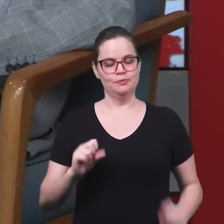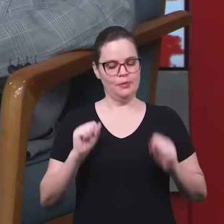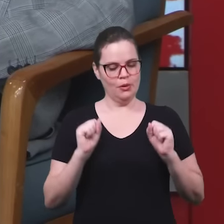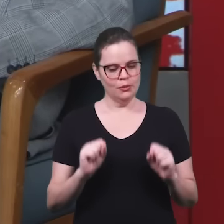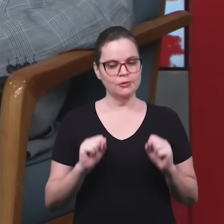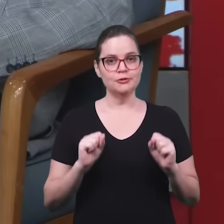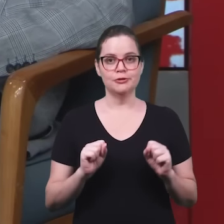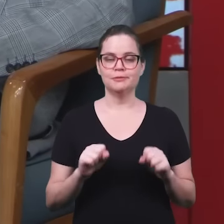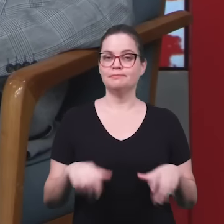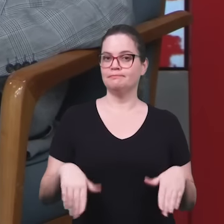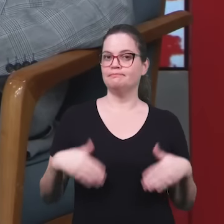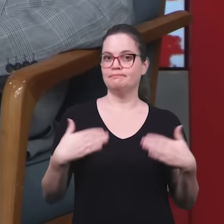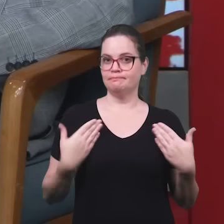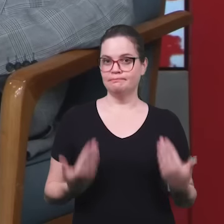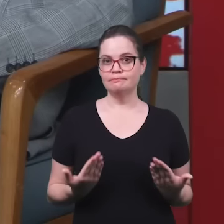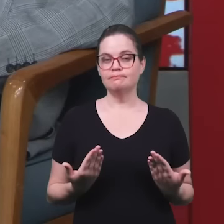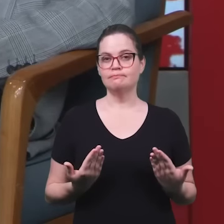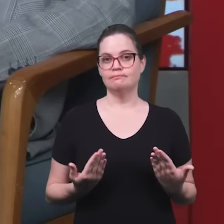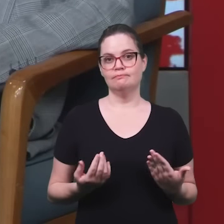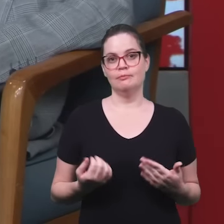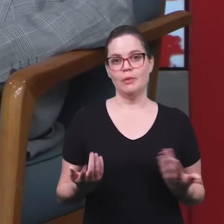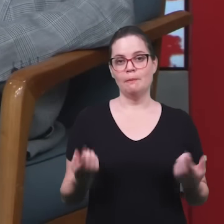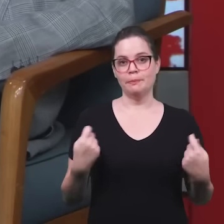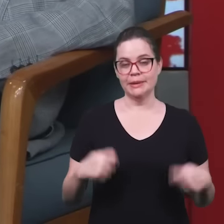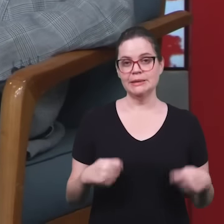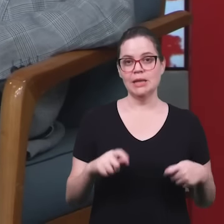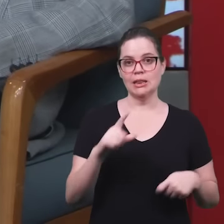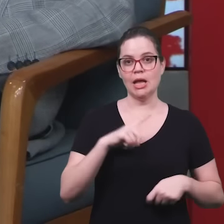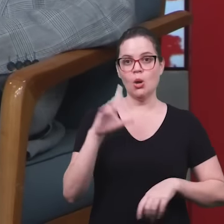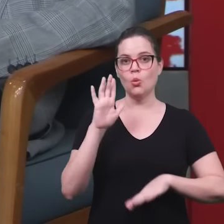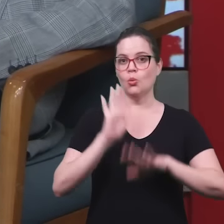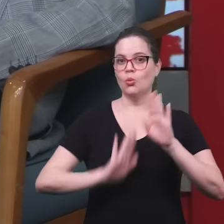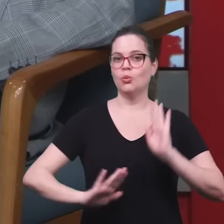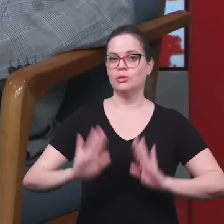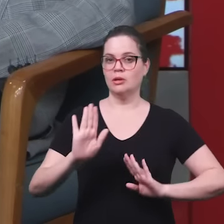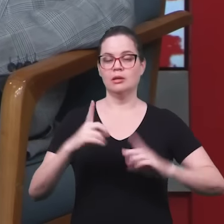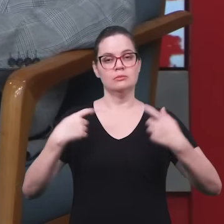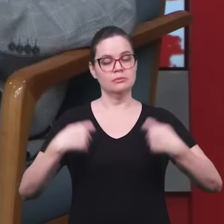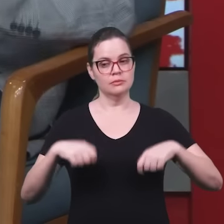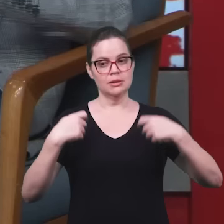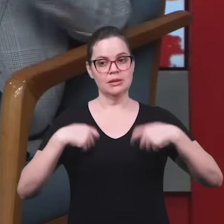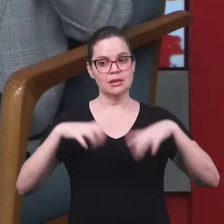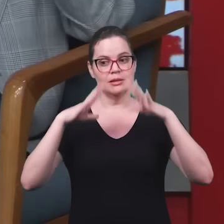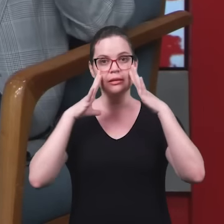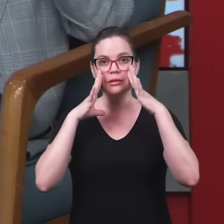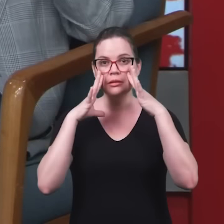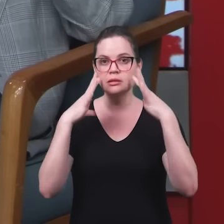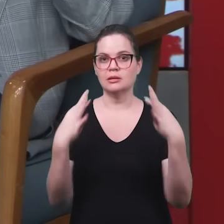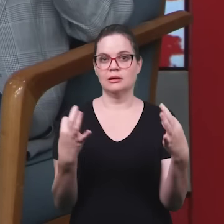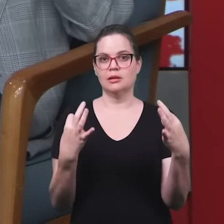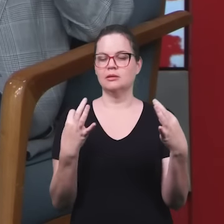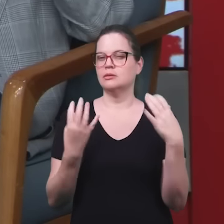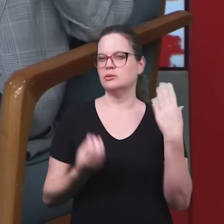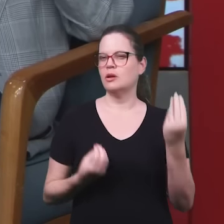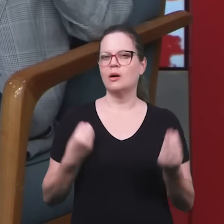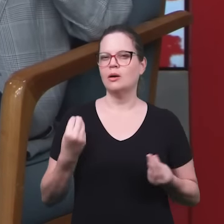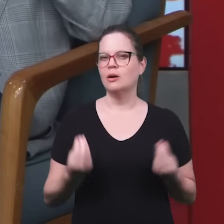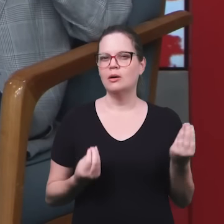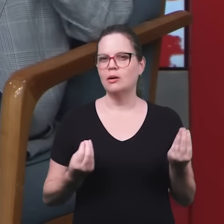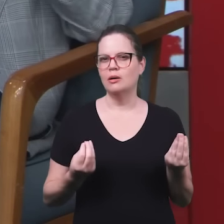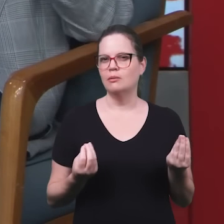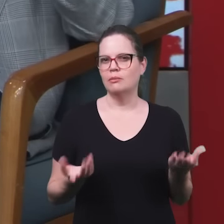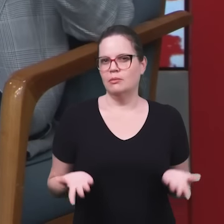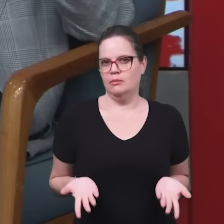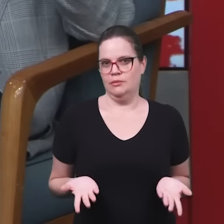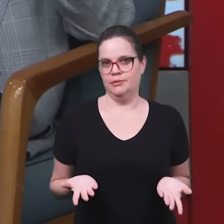Então você tem que cuidar isso, você tem que observar isso. De que forma você faz?